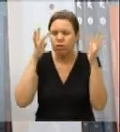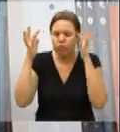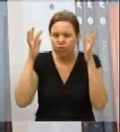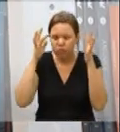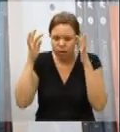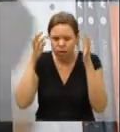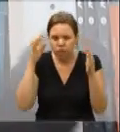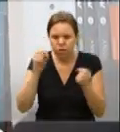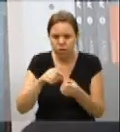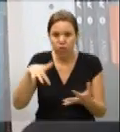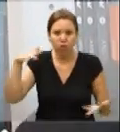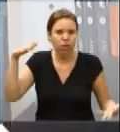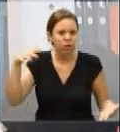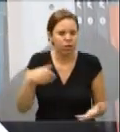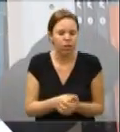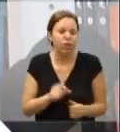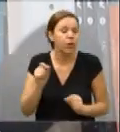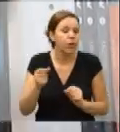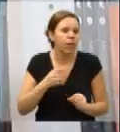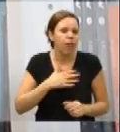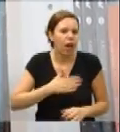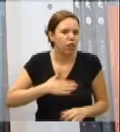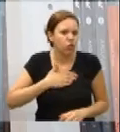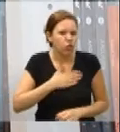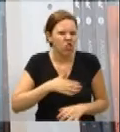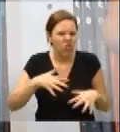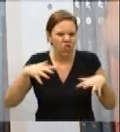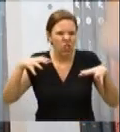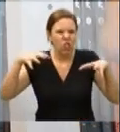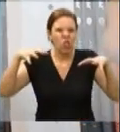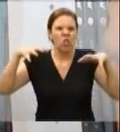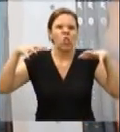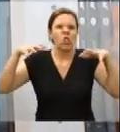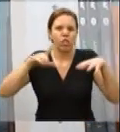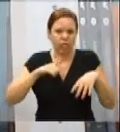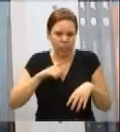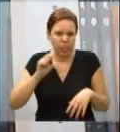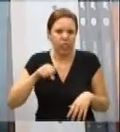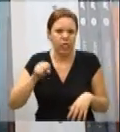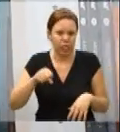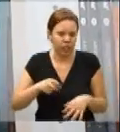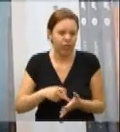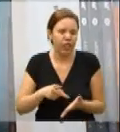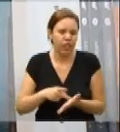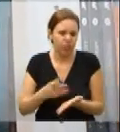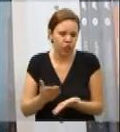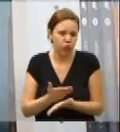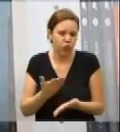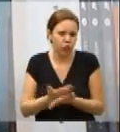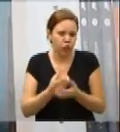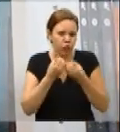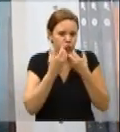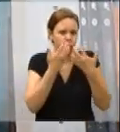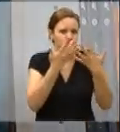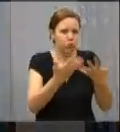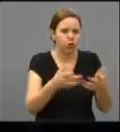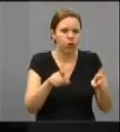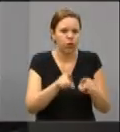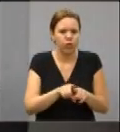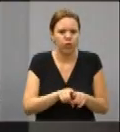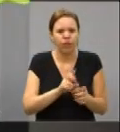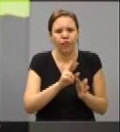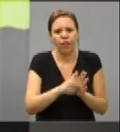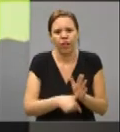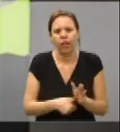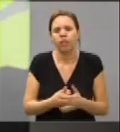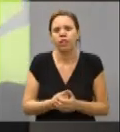mágico aí. Para quem curte terror, também tem. Sim, com certeza. Tem o livro de contos do H.P. Lovecraft,